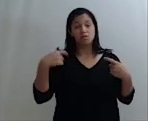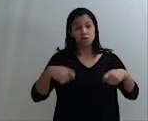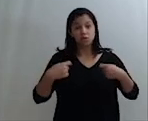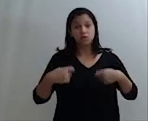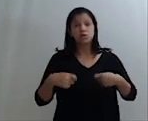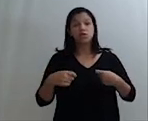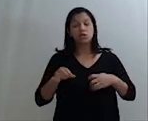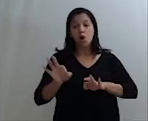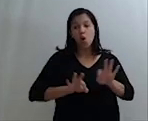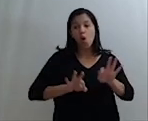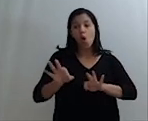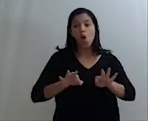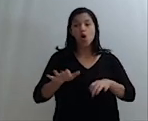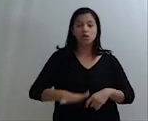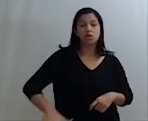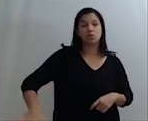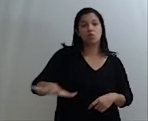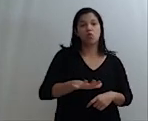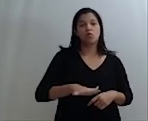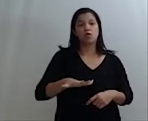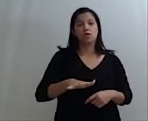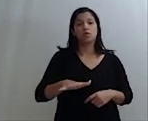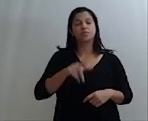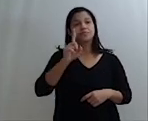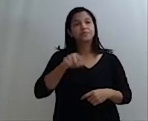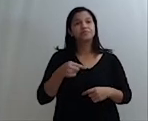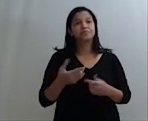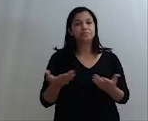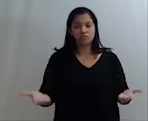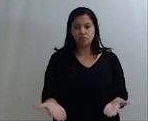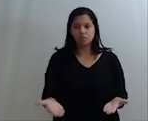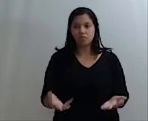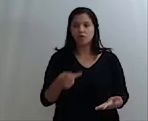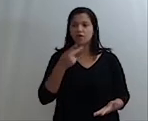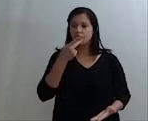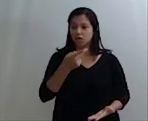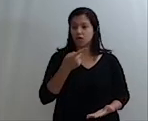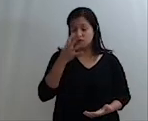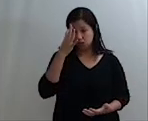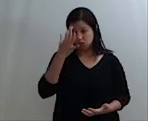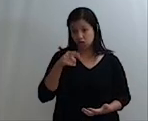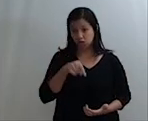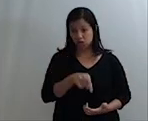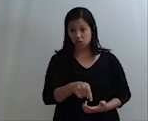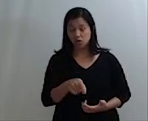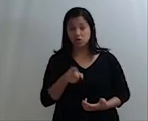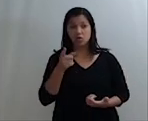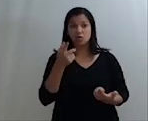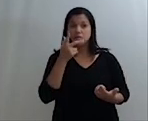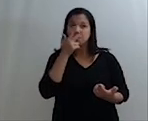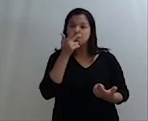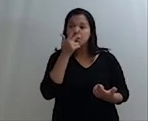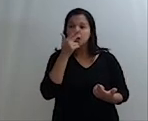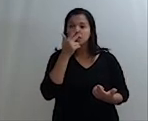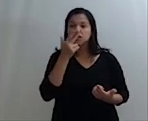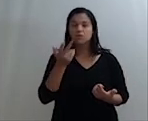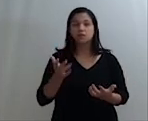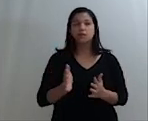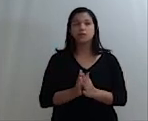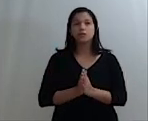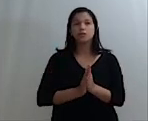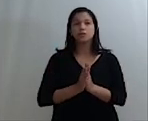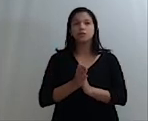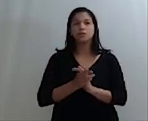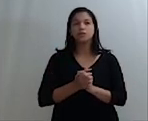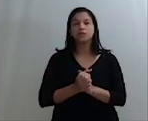pública essa como eu já falei essa decisão ela foi submetida a a pedido de